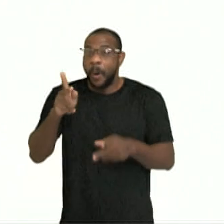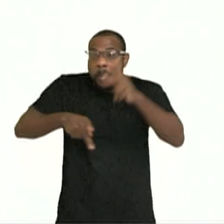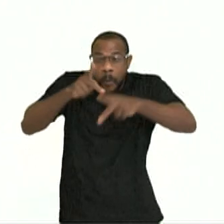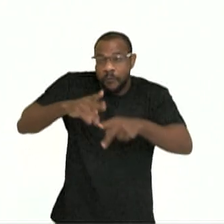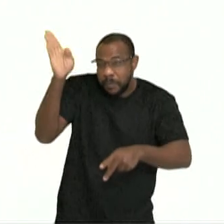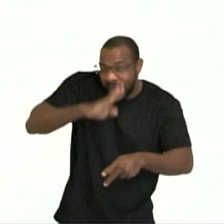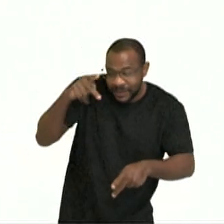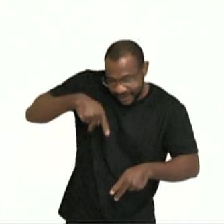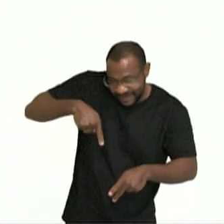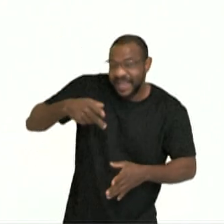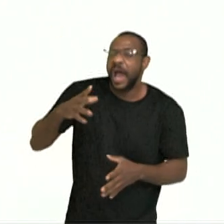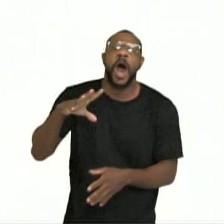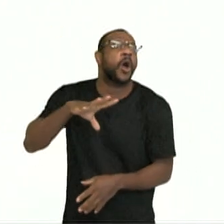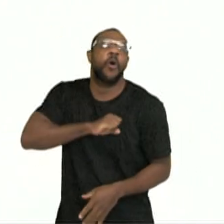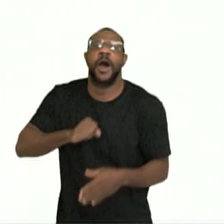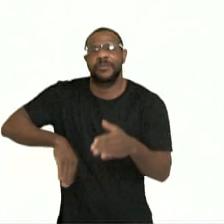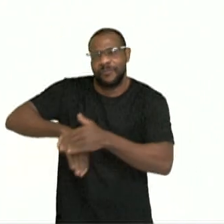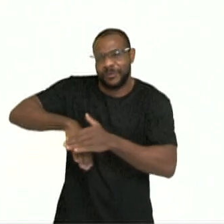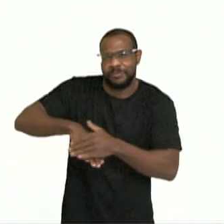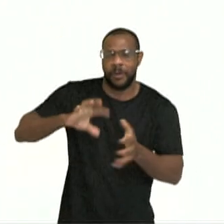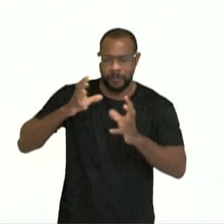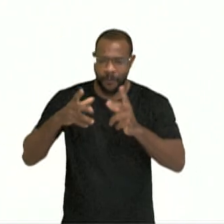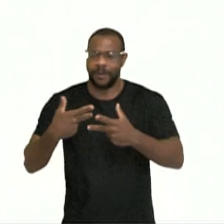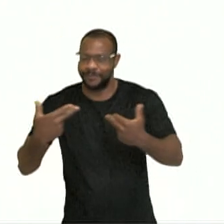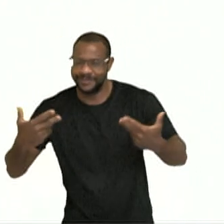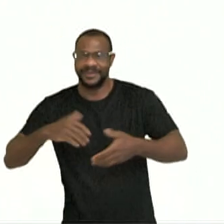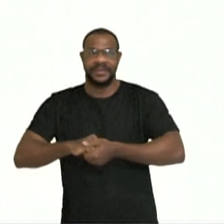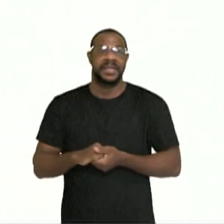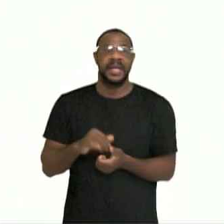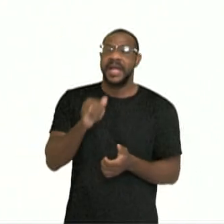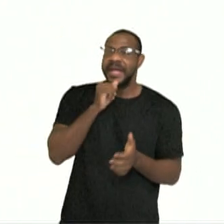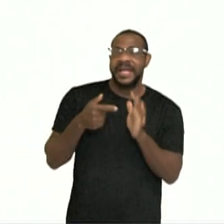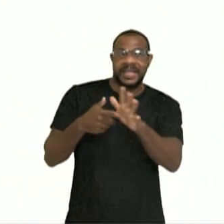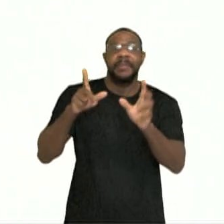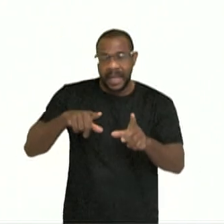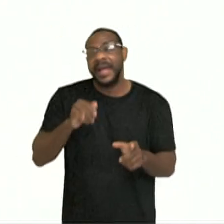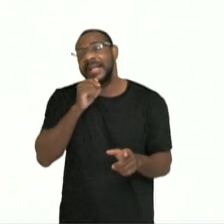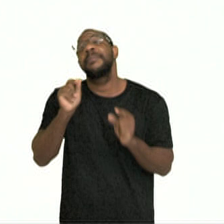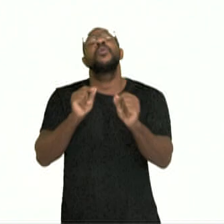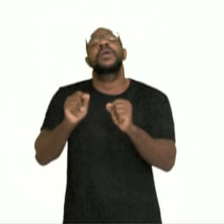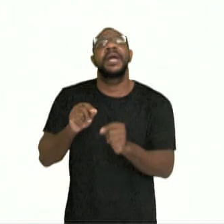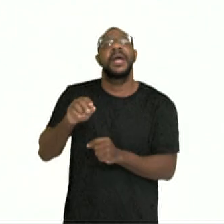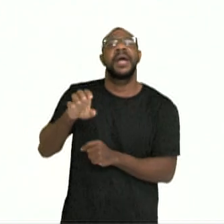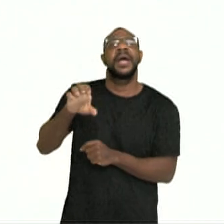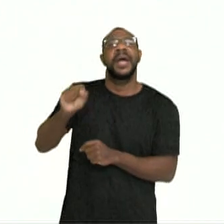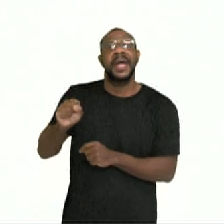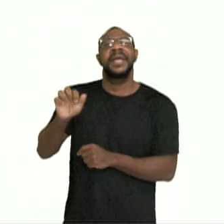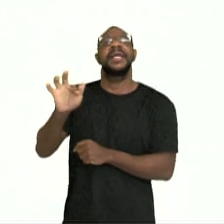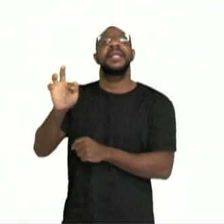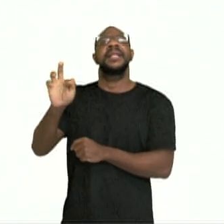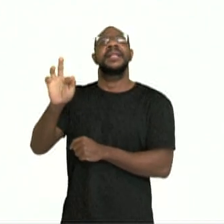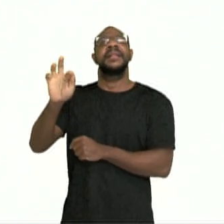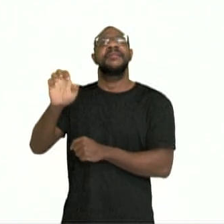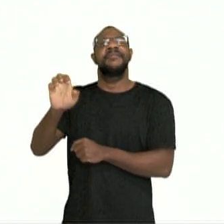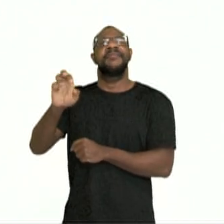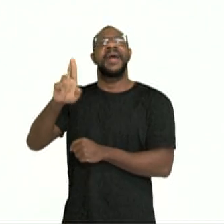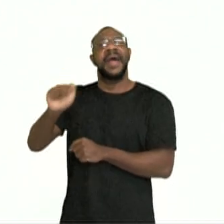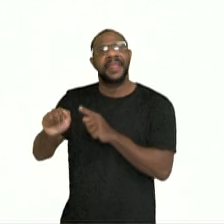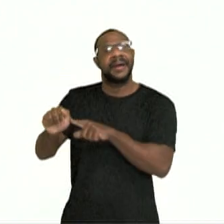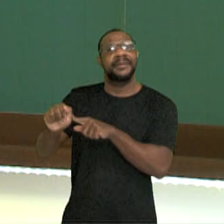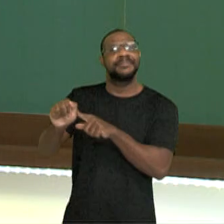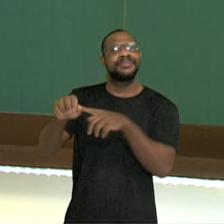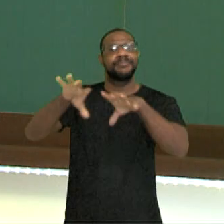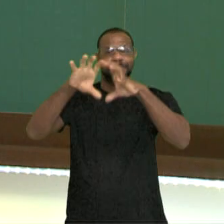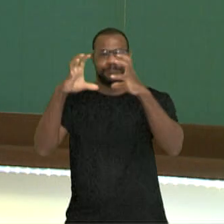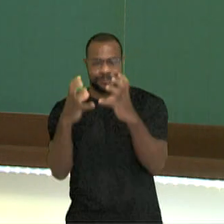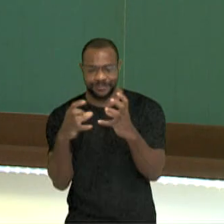exatamente um exemplo de esfera, né? Que já não seria o exemplo do caso do que a gente conhece